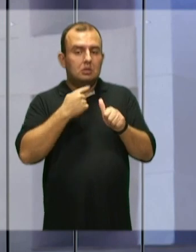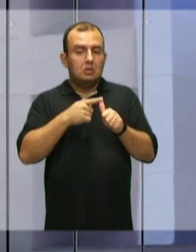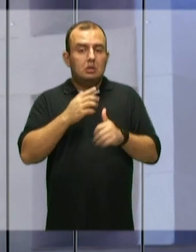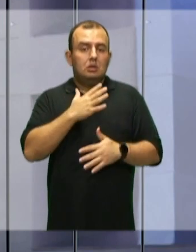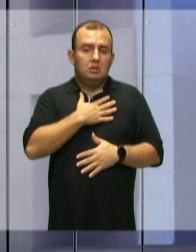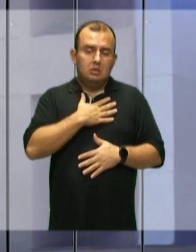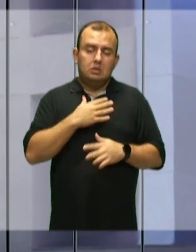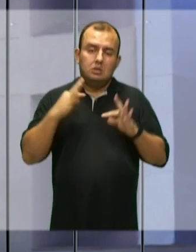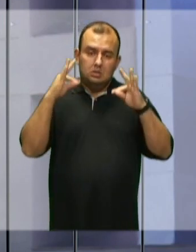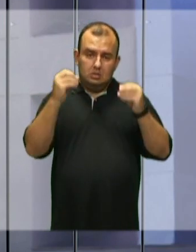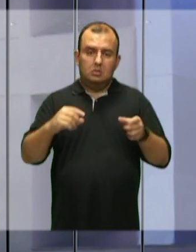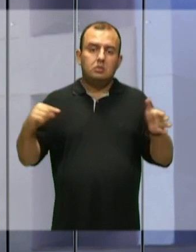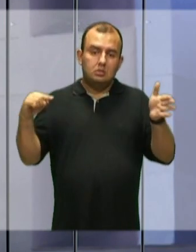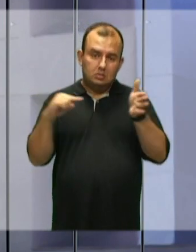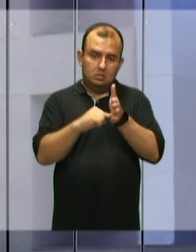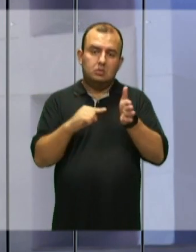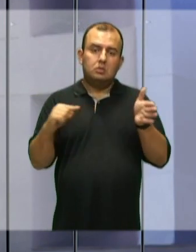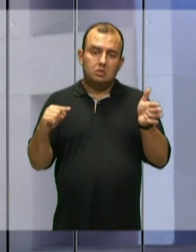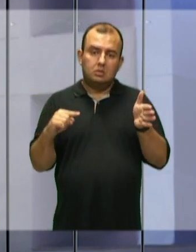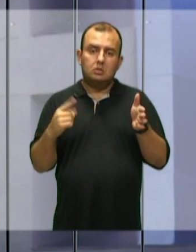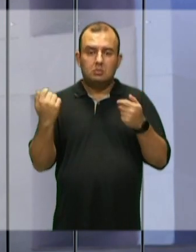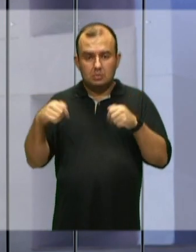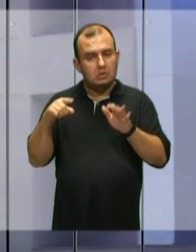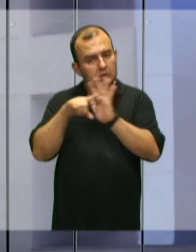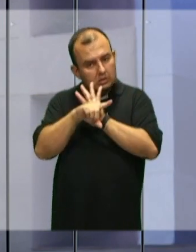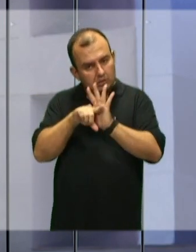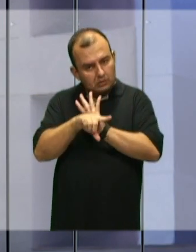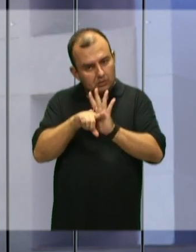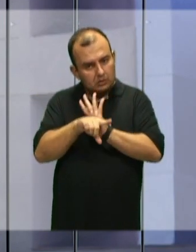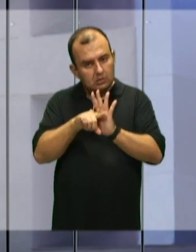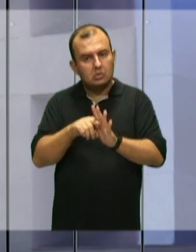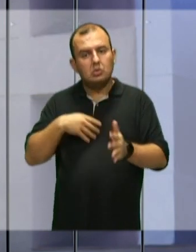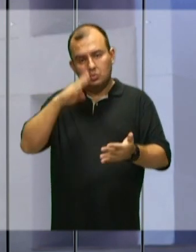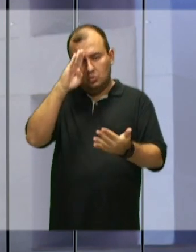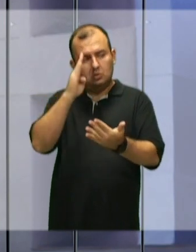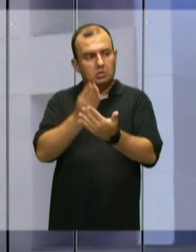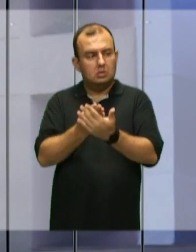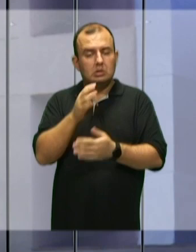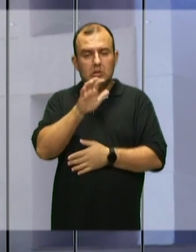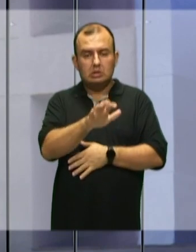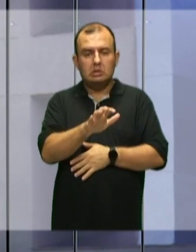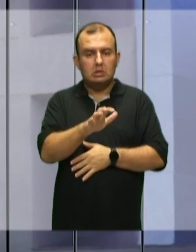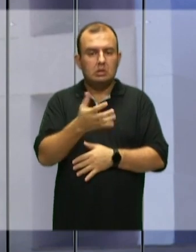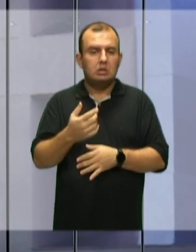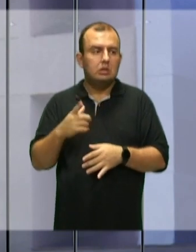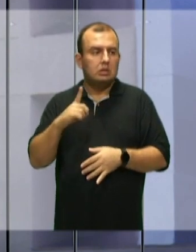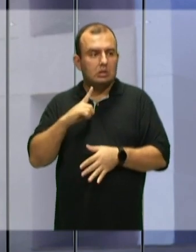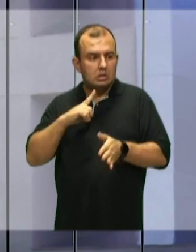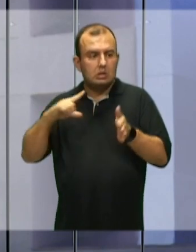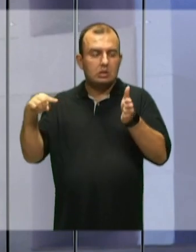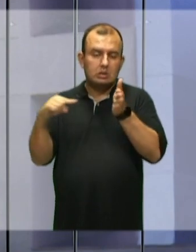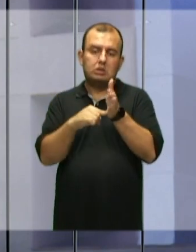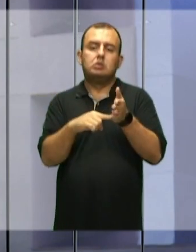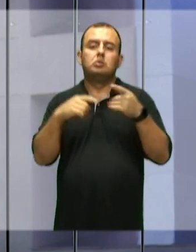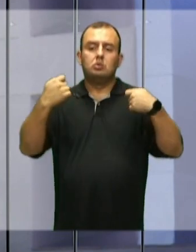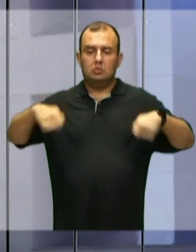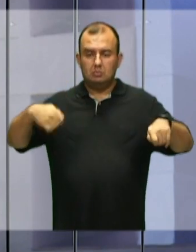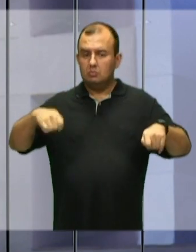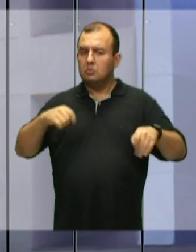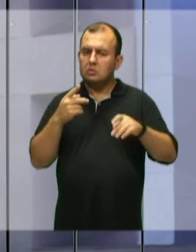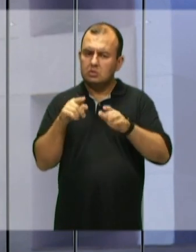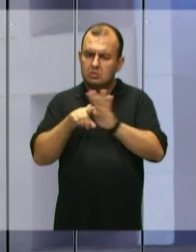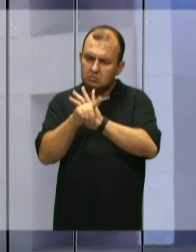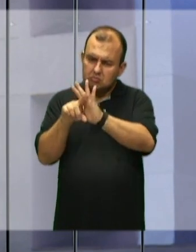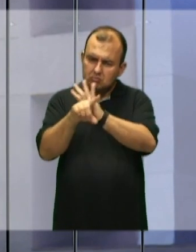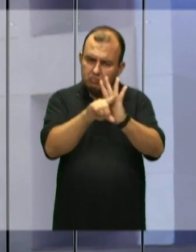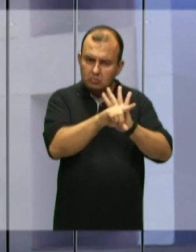para mim toda denúncia ela tem que ser investigada né É isso que eu acredito se tem uma denúncia tem que haver uma investigação né